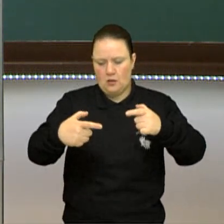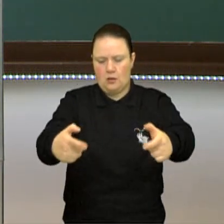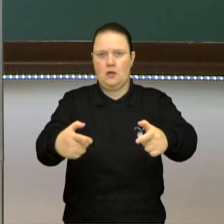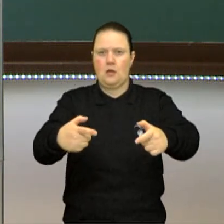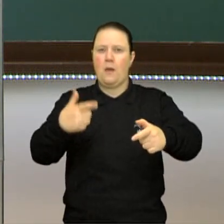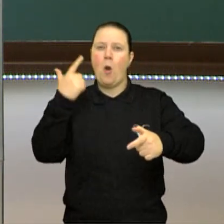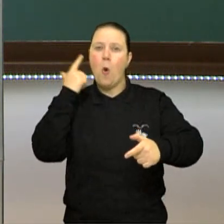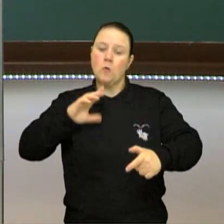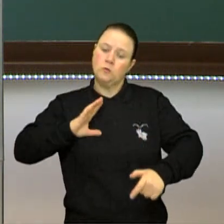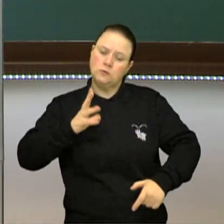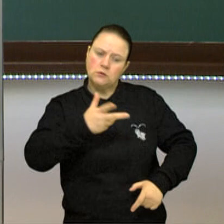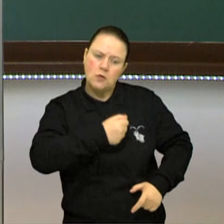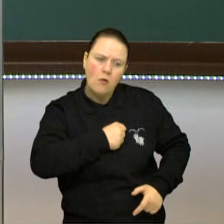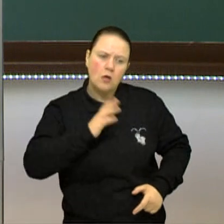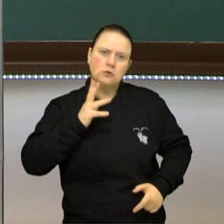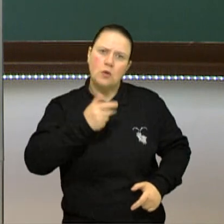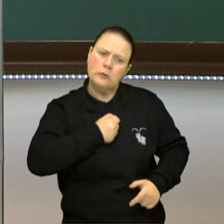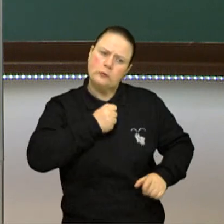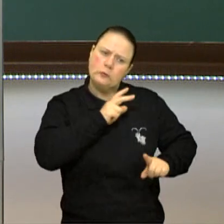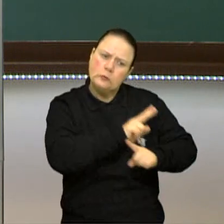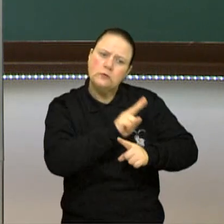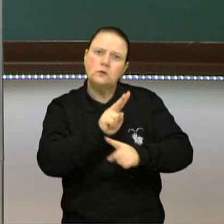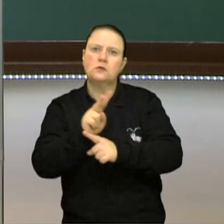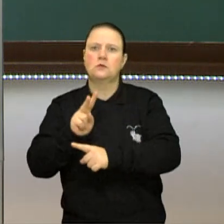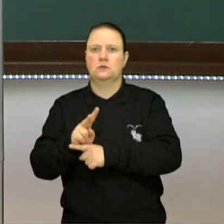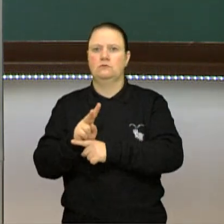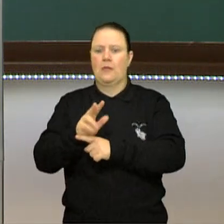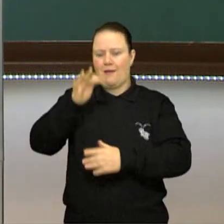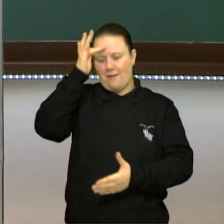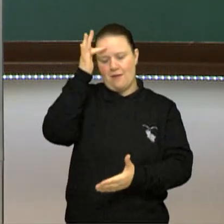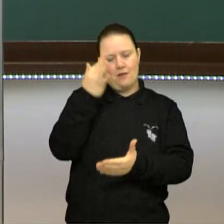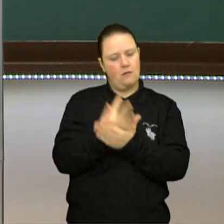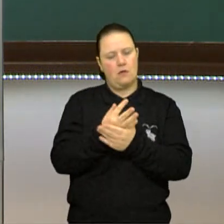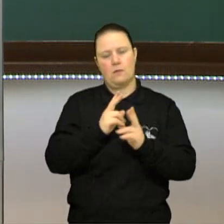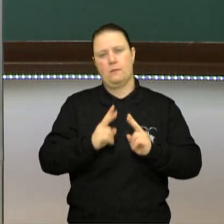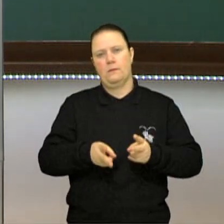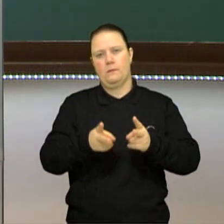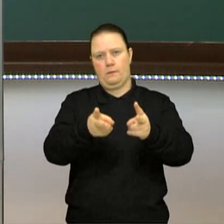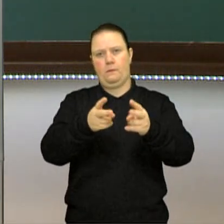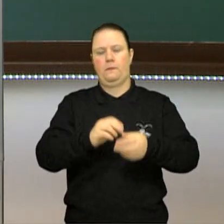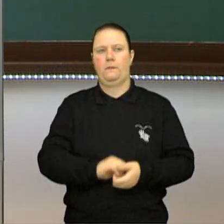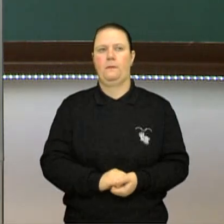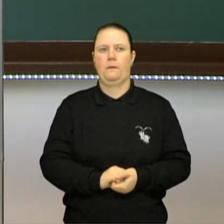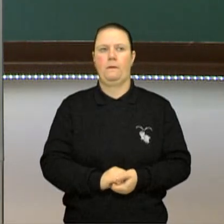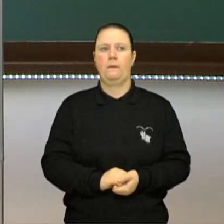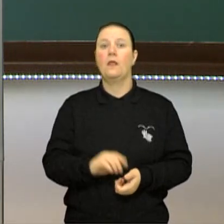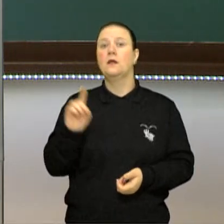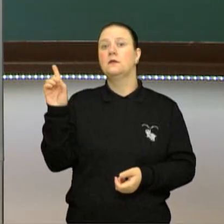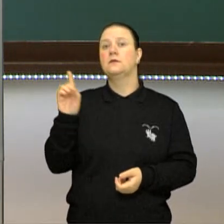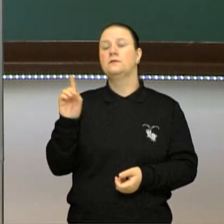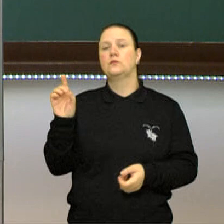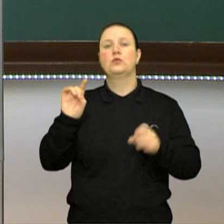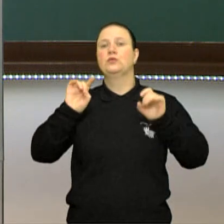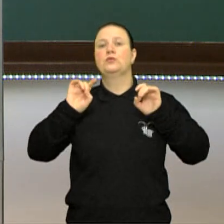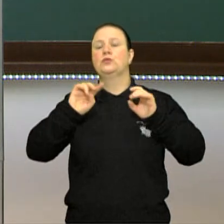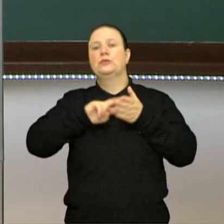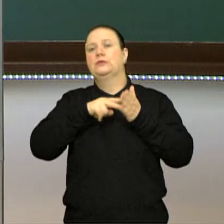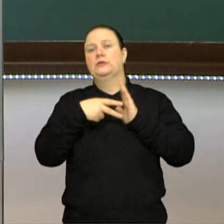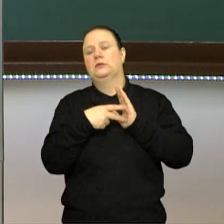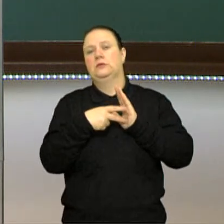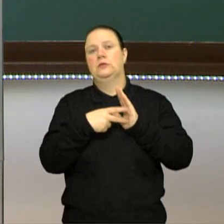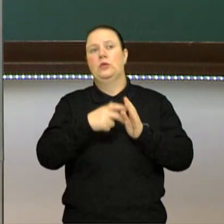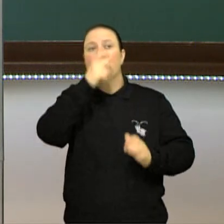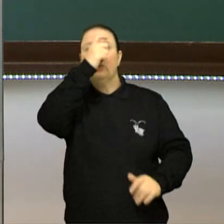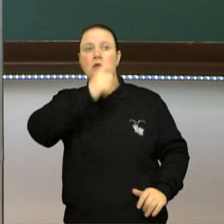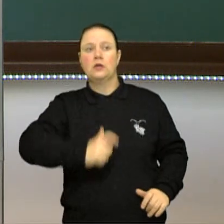sua comunidade, continuar perpetuando a sua fé, tá? Então a jihad não era do indivíduo, mas